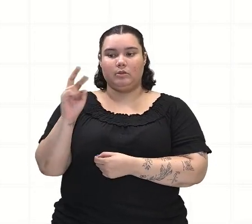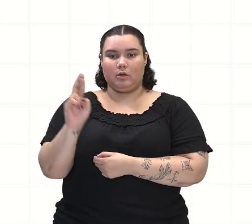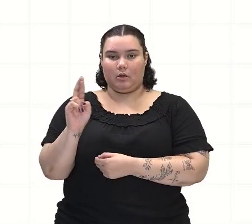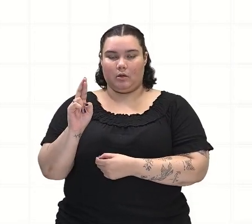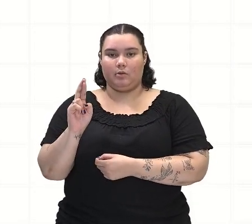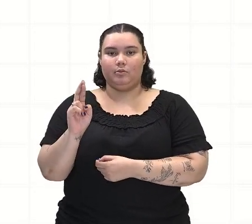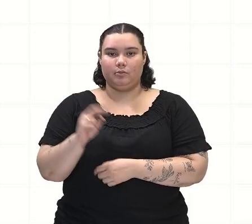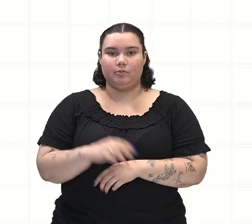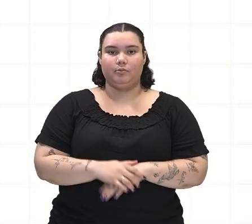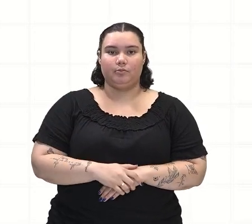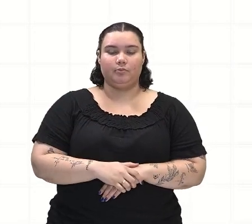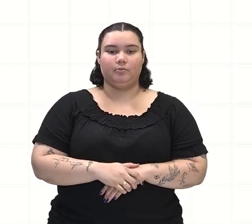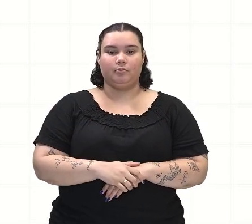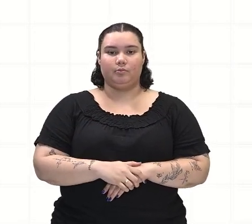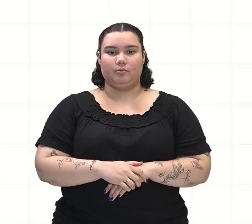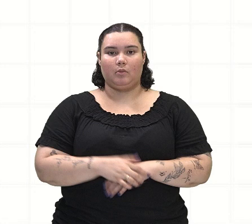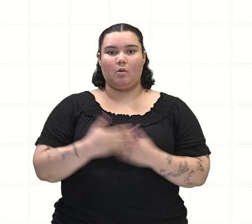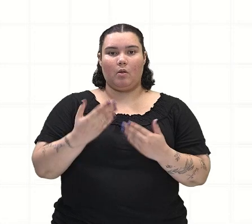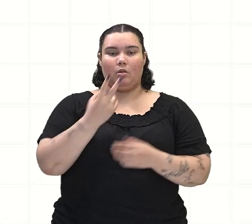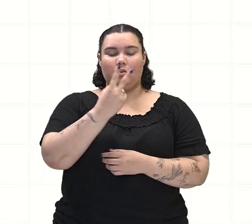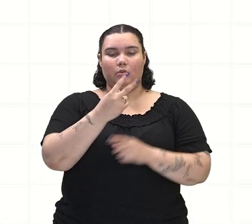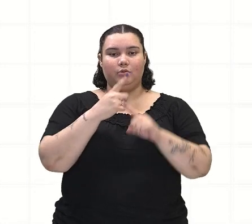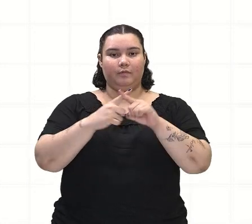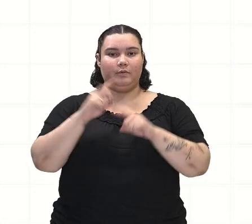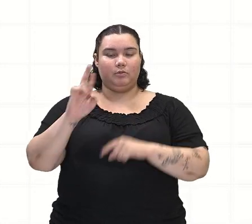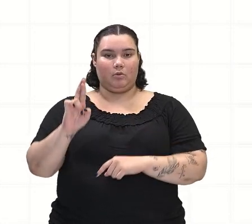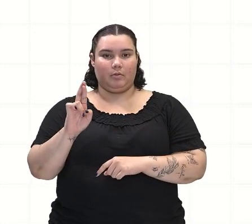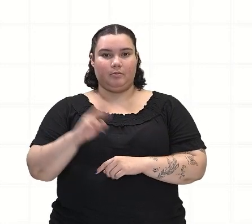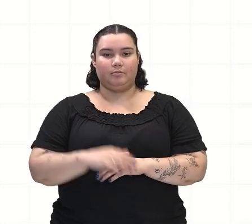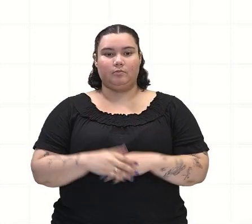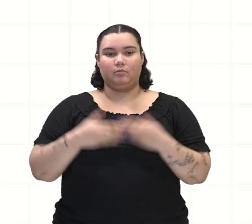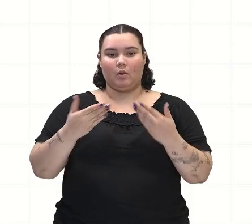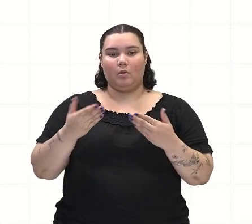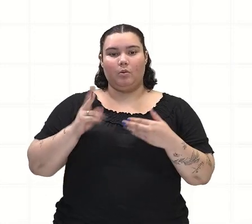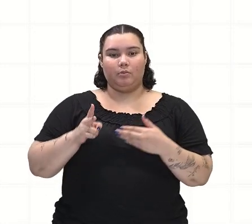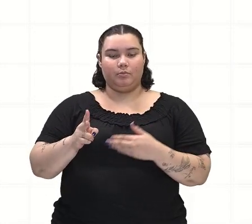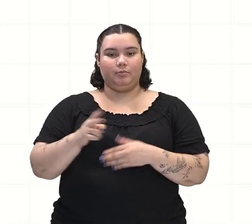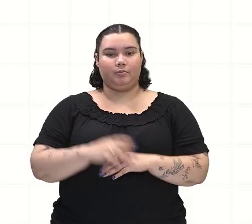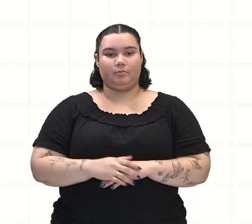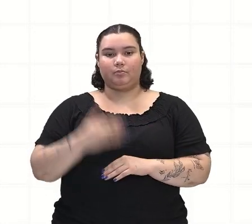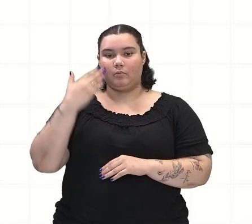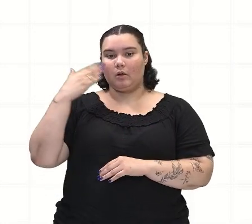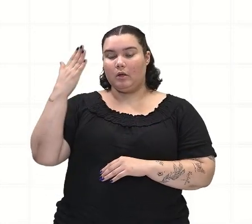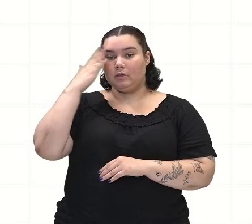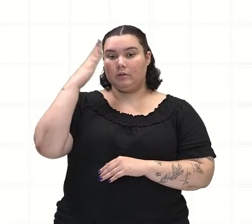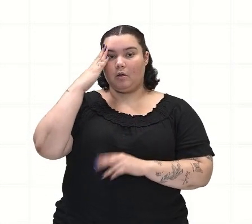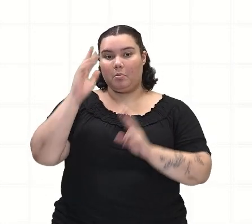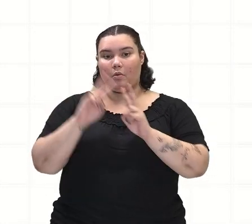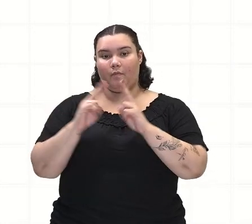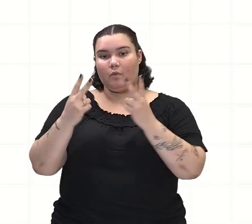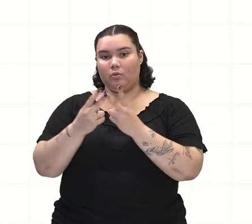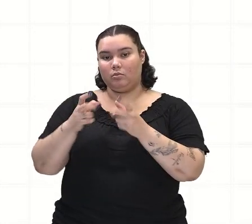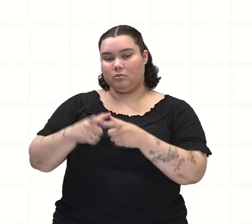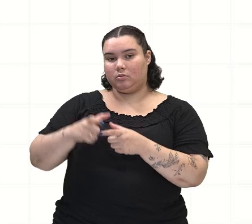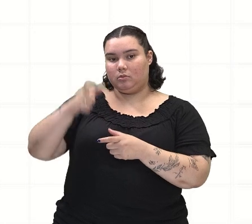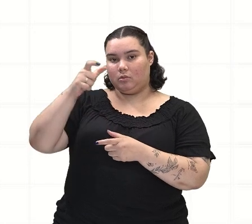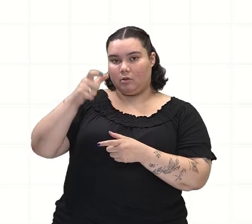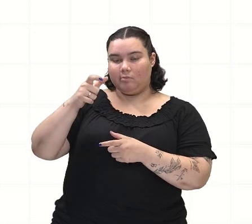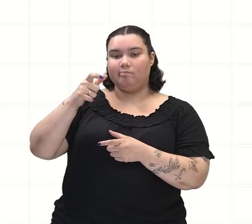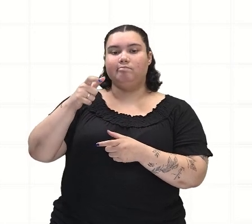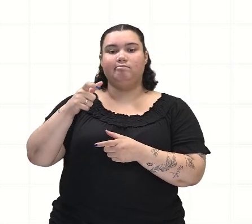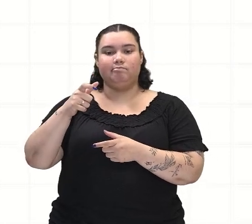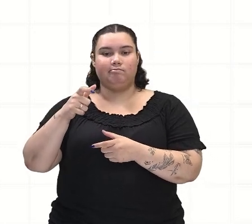Ou seja, 2R, 2 vezes o R. E aí, continuando, eu tenho, sabendo que a medida do volume desse